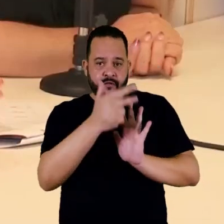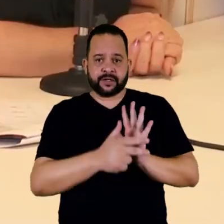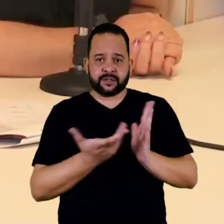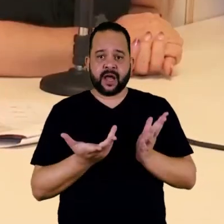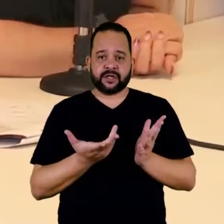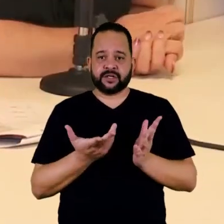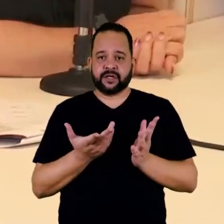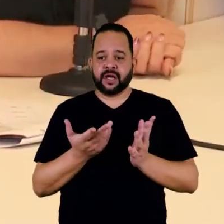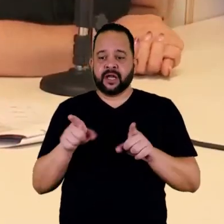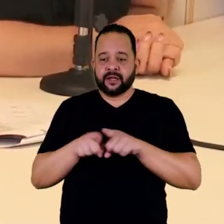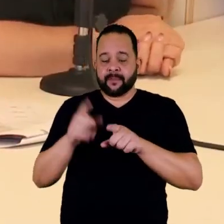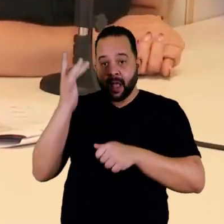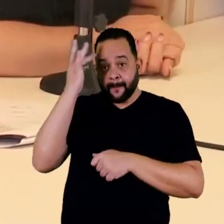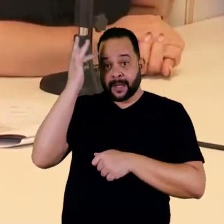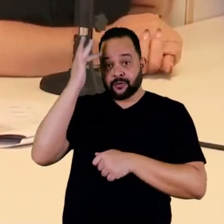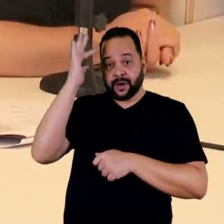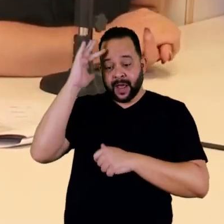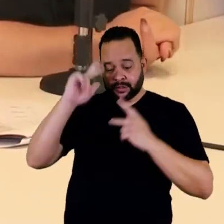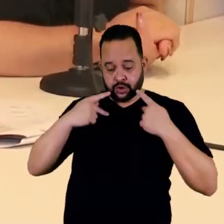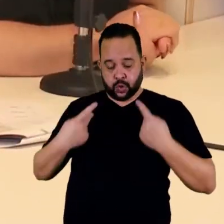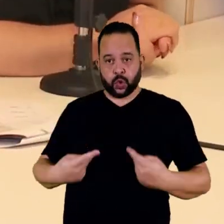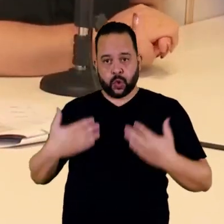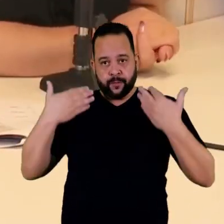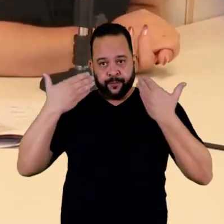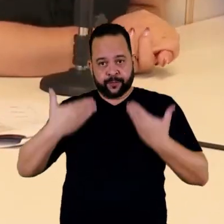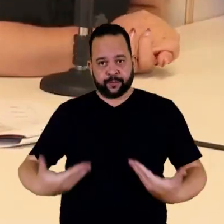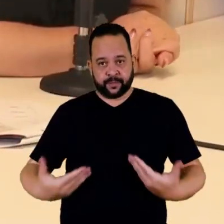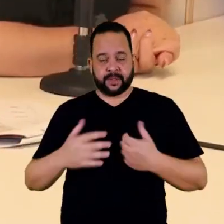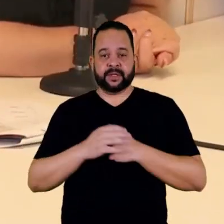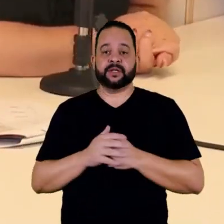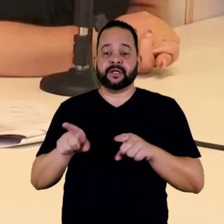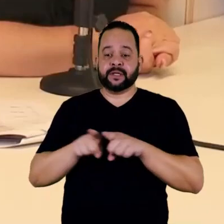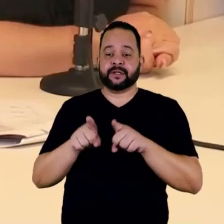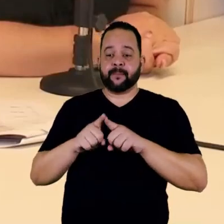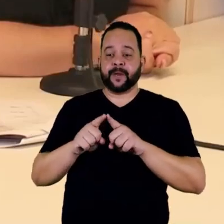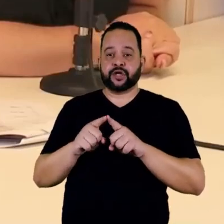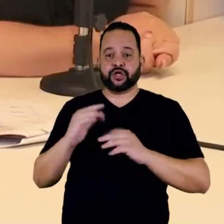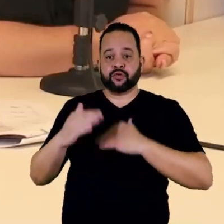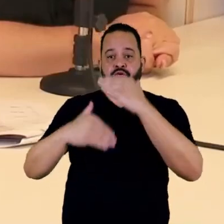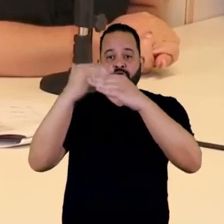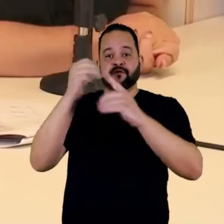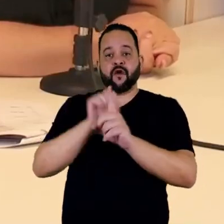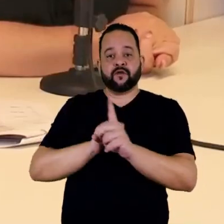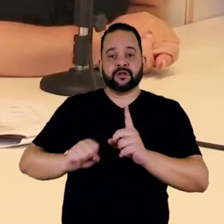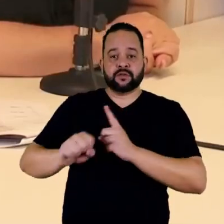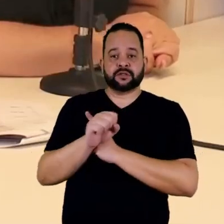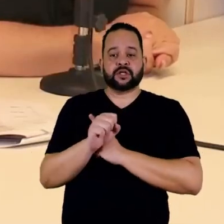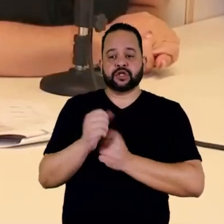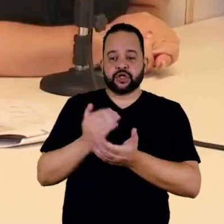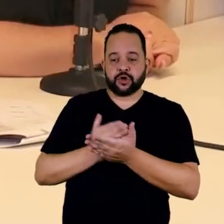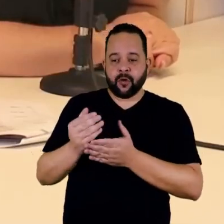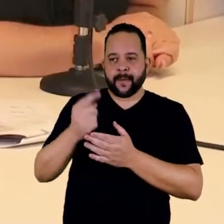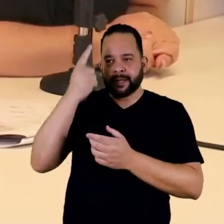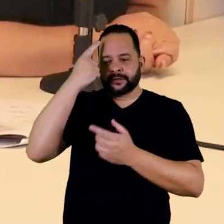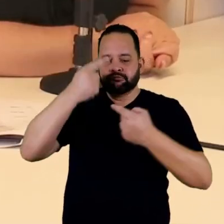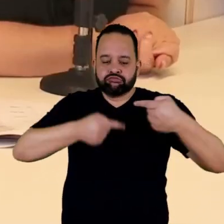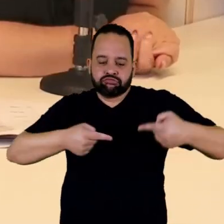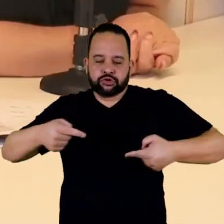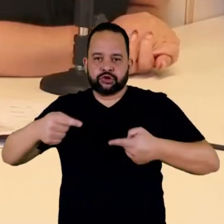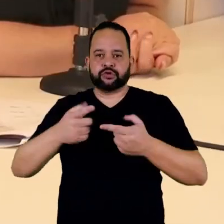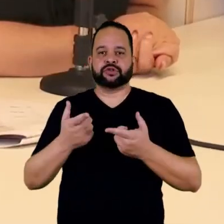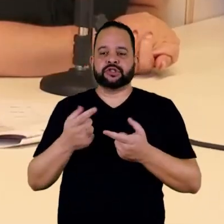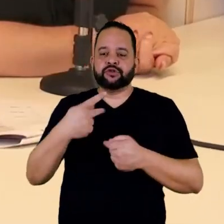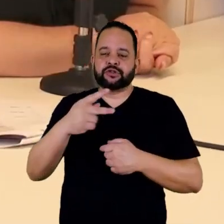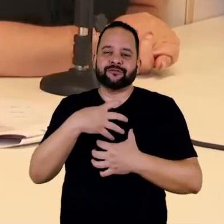diversidades a gente cresce enquanto humano e a gente cresce enquanto humanidade e aí a gente passa a pensar sobre tudo isso e